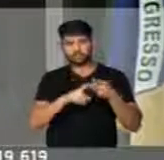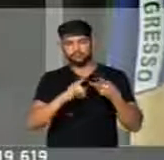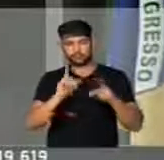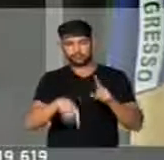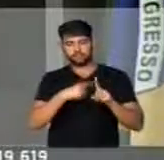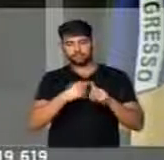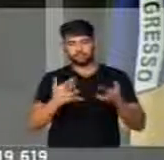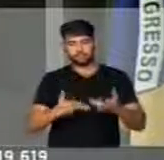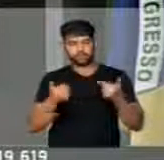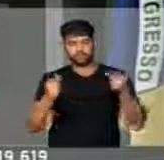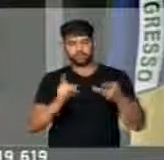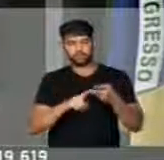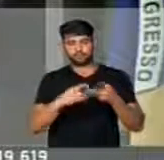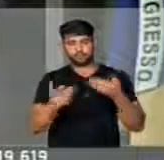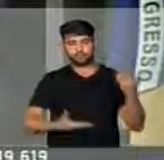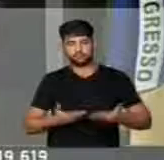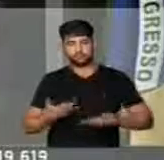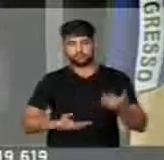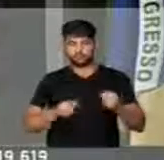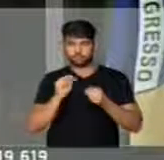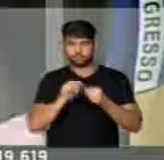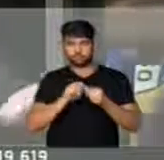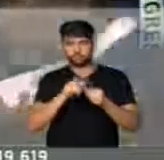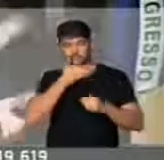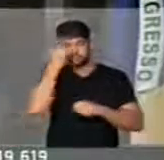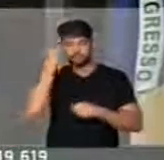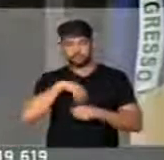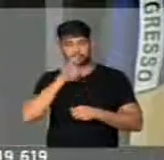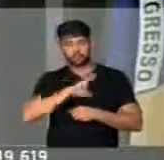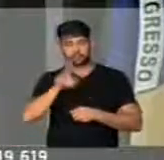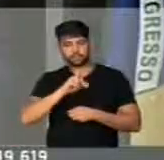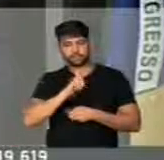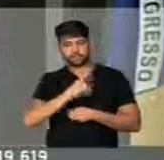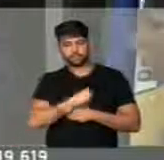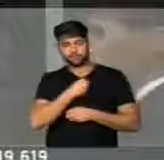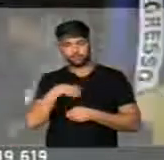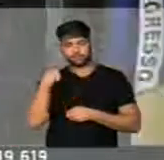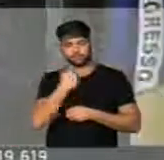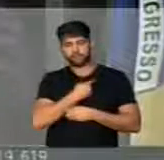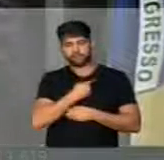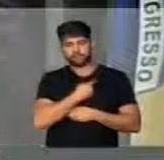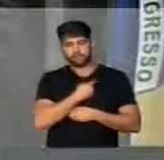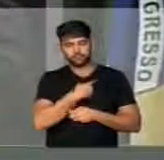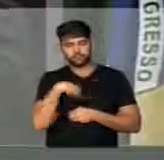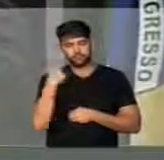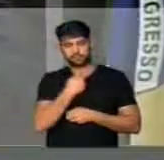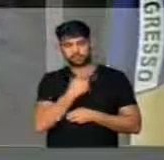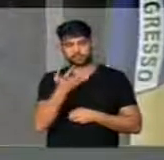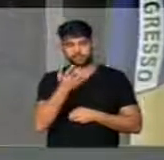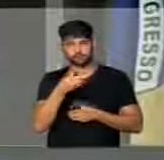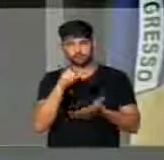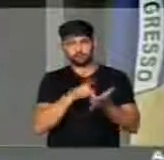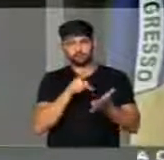a conta de tudo de errado que existe no país, da corrupção, é de vocês. Então, se o que nós estamos fazendo hoje é proporcionar